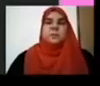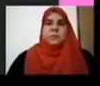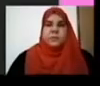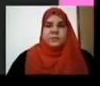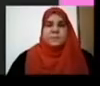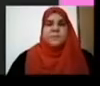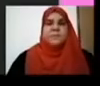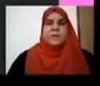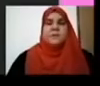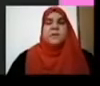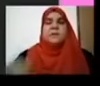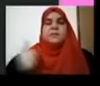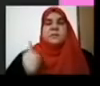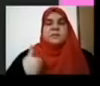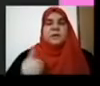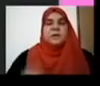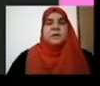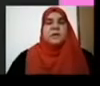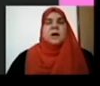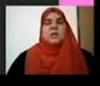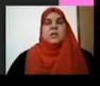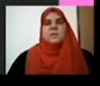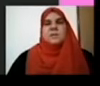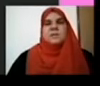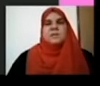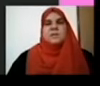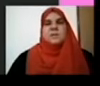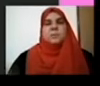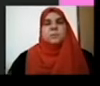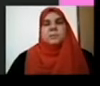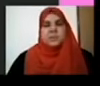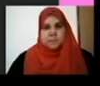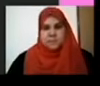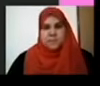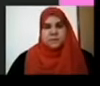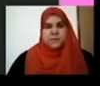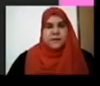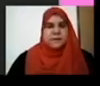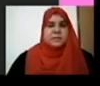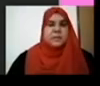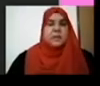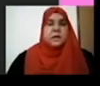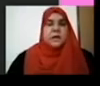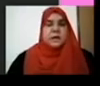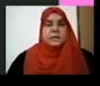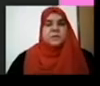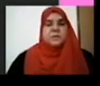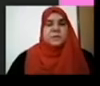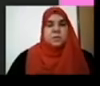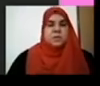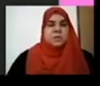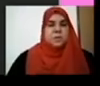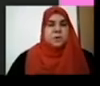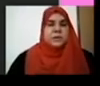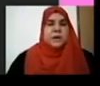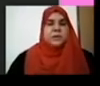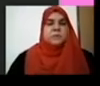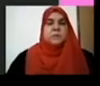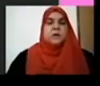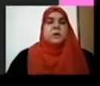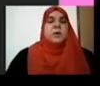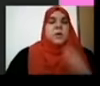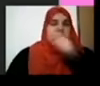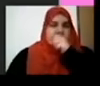se são dois quadrados perfeitos. Se sim, a gente vai fazer produto da soma pela diferença. Raiz de 25x ao